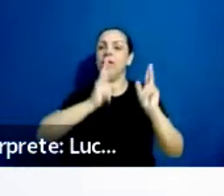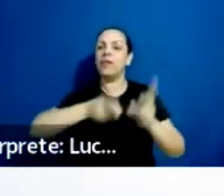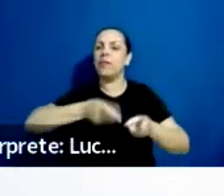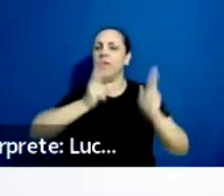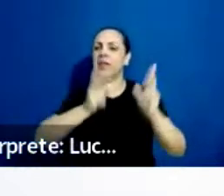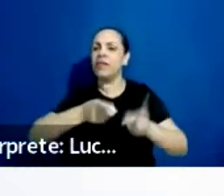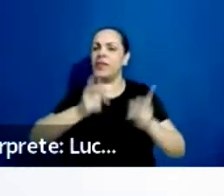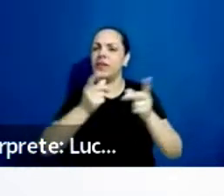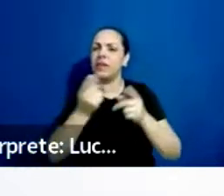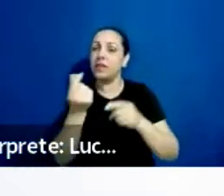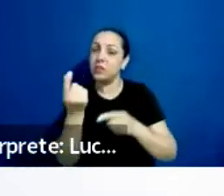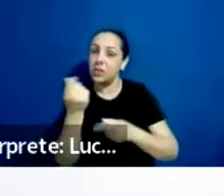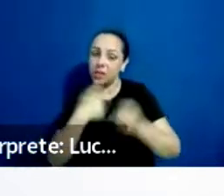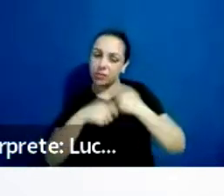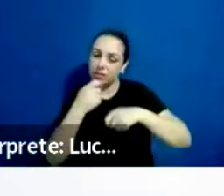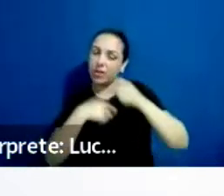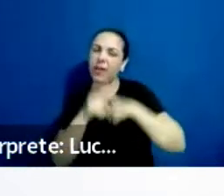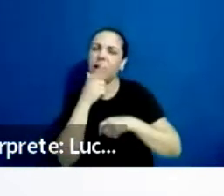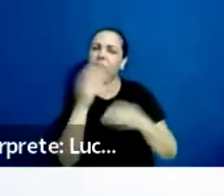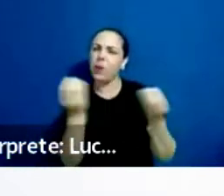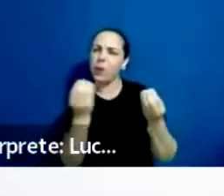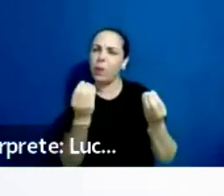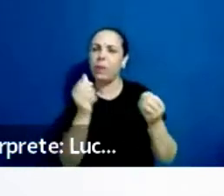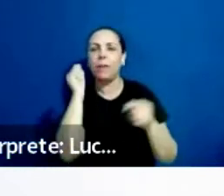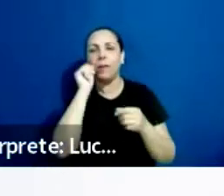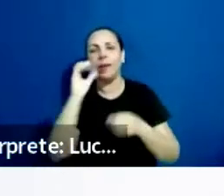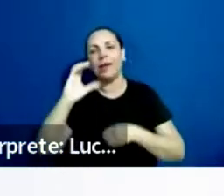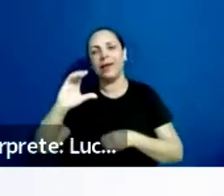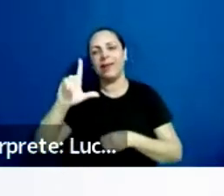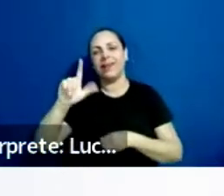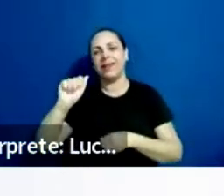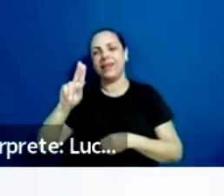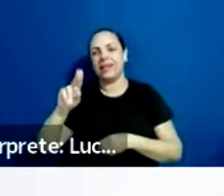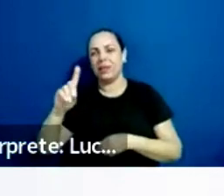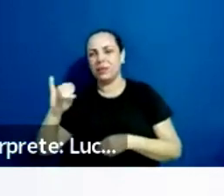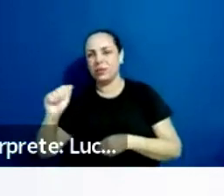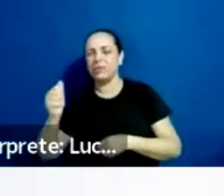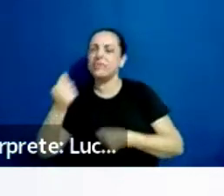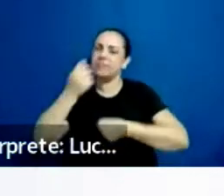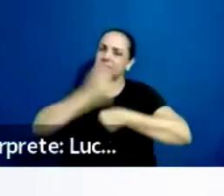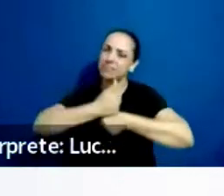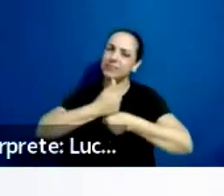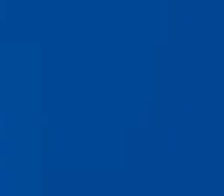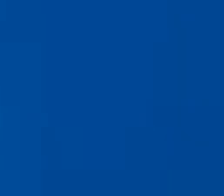vai apresentar agora para a gente um pouquinho sobre o mundo ideal Timol.